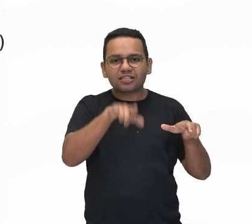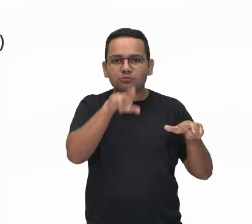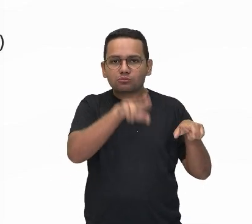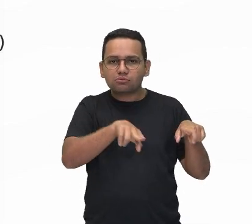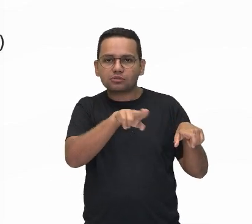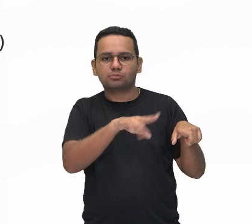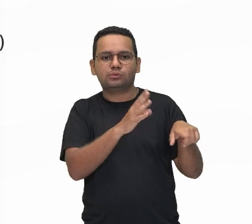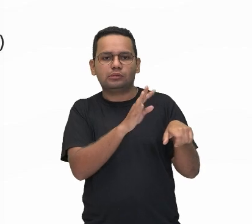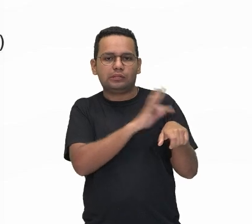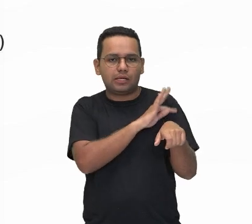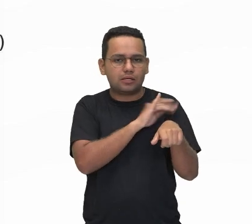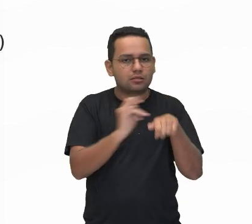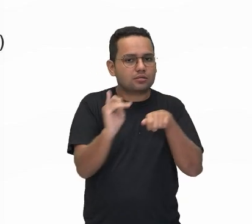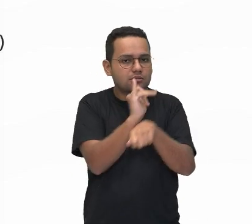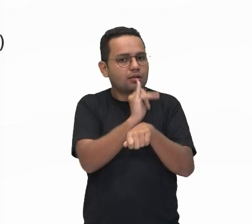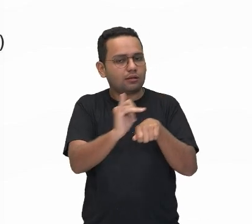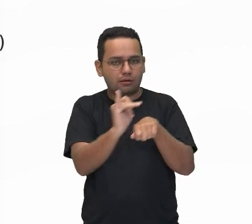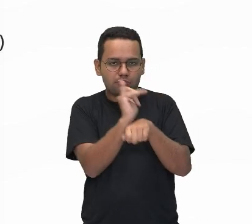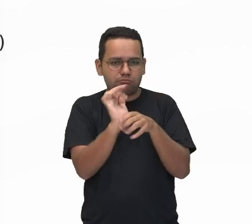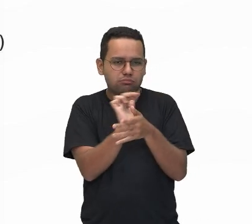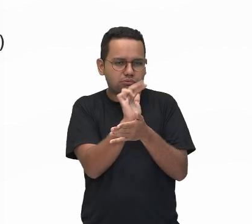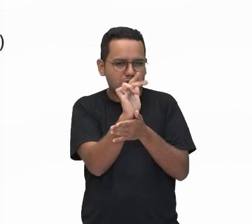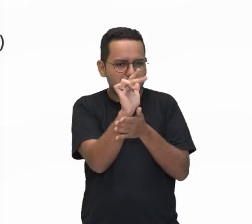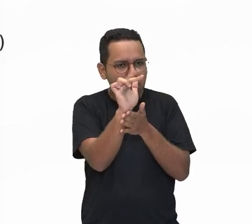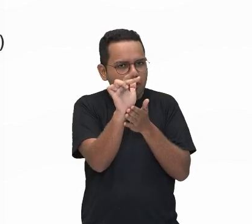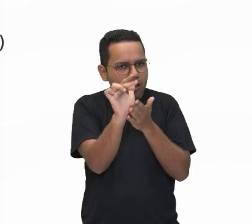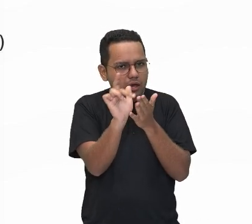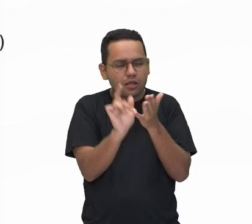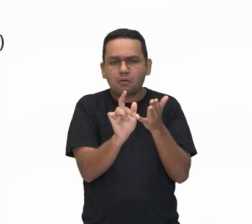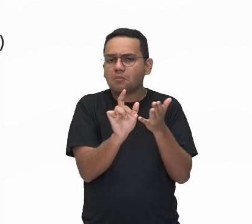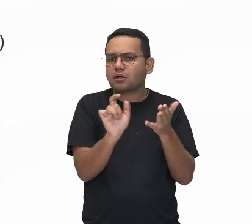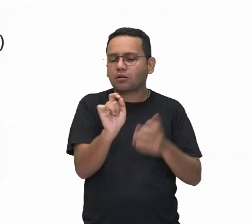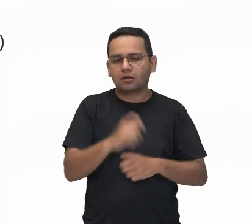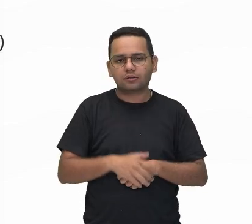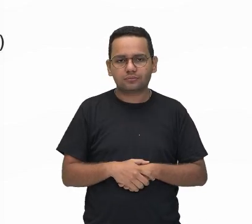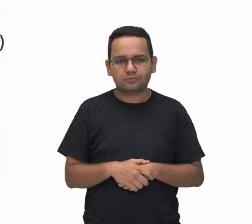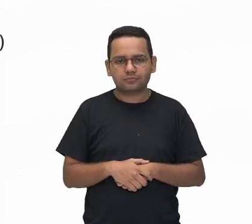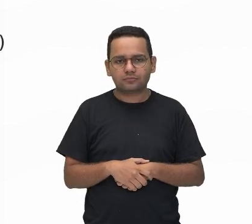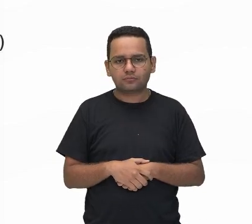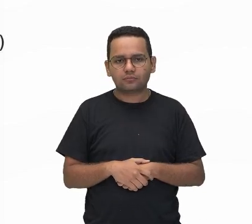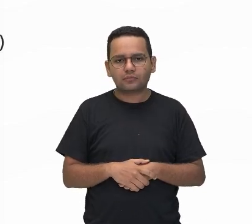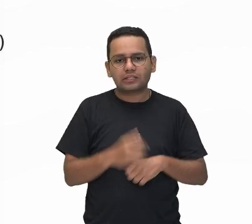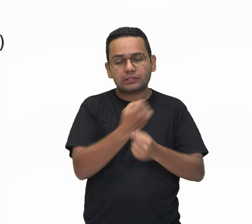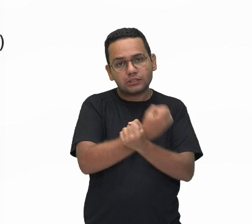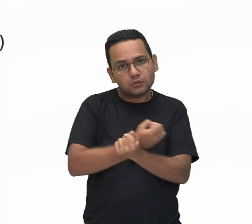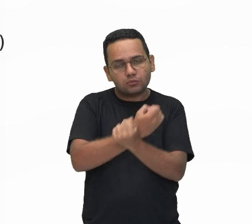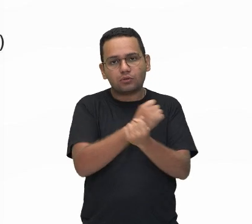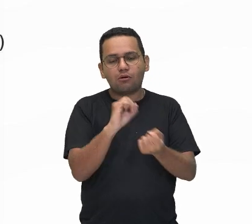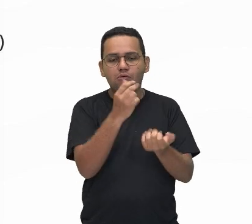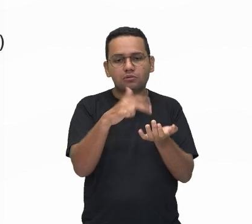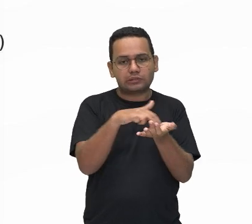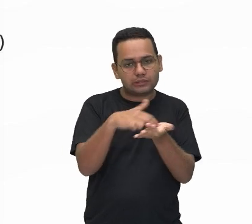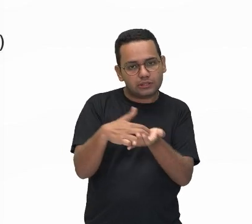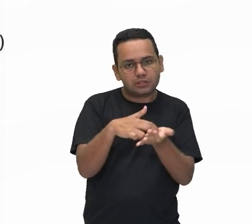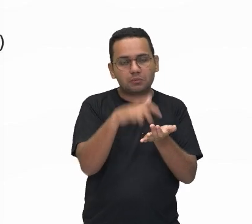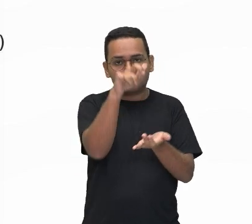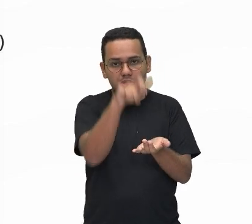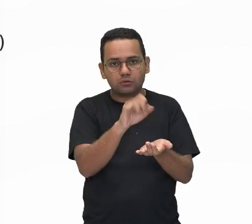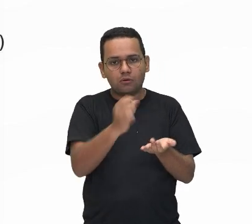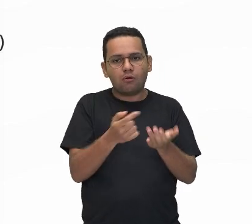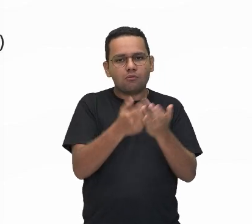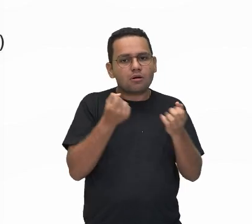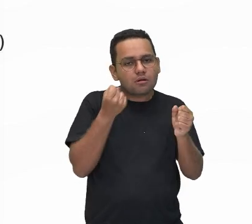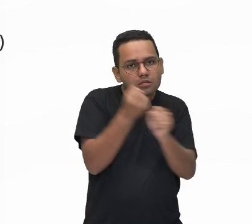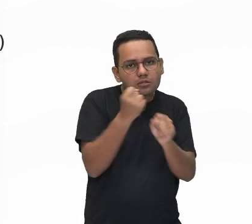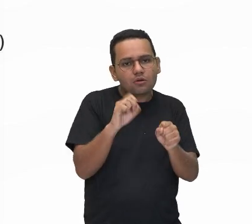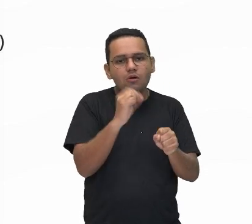técnicas, táticas e estratégias específicas para imobilizar, desequilibrar, atingir